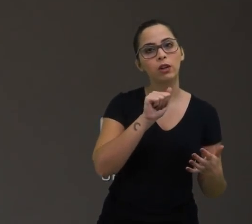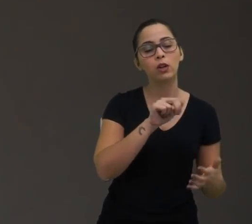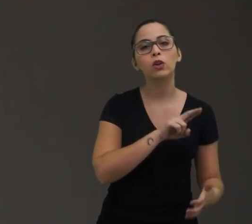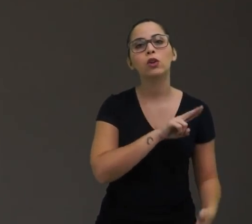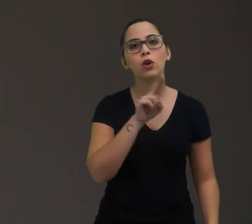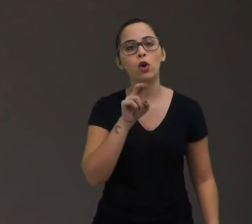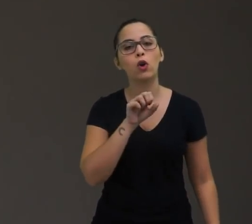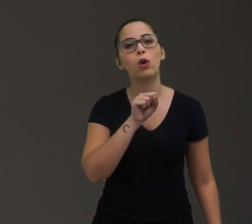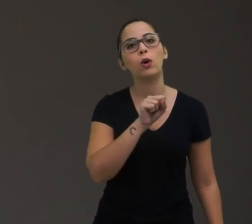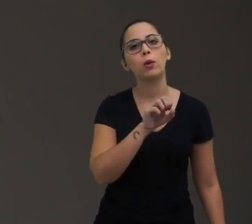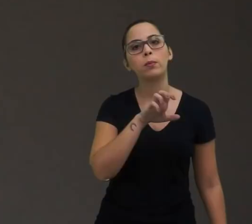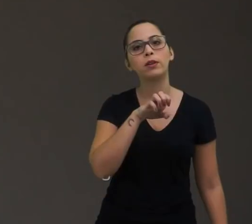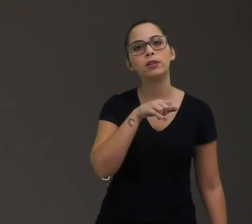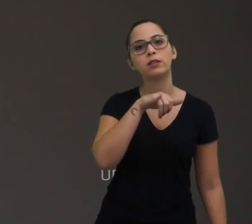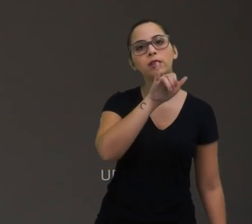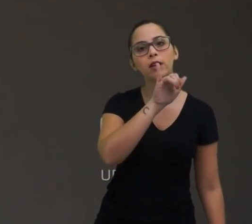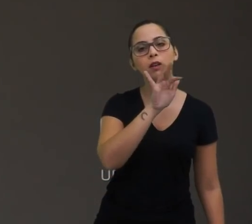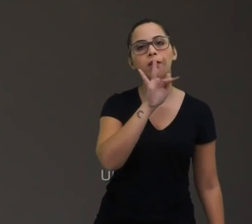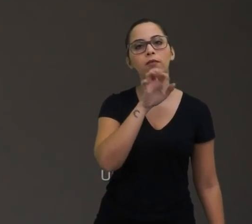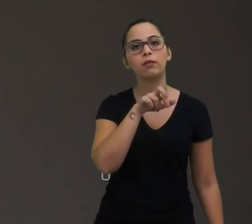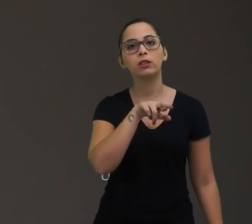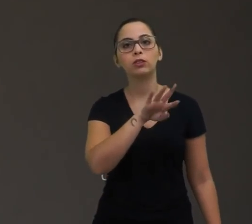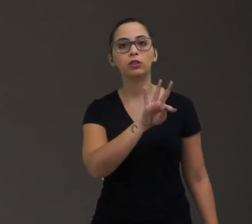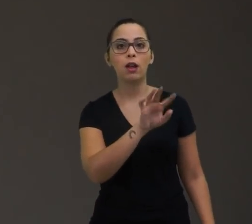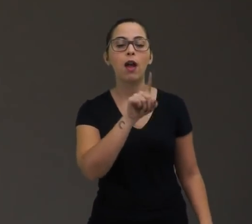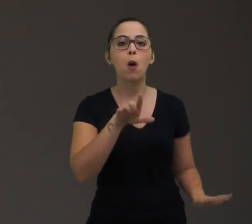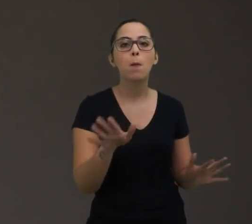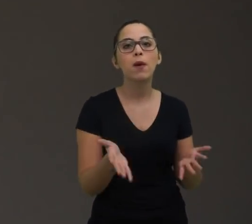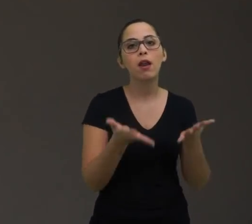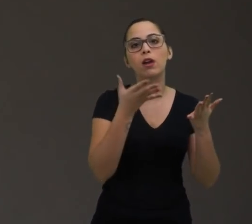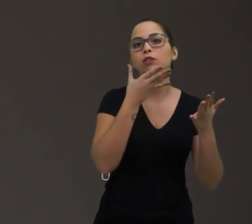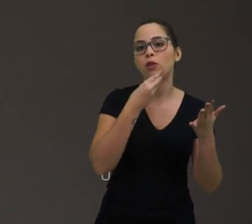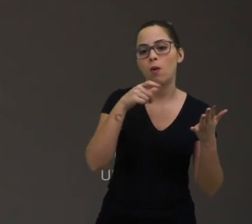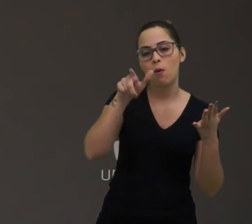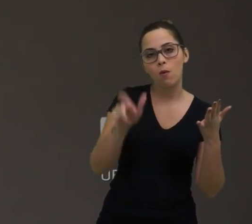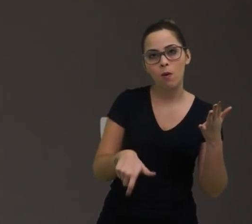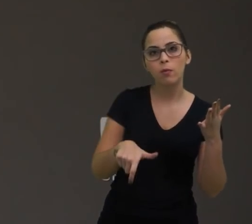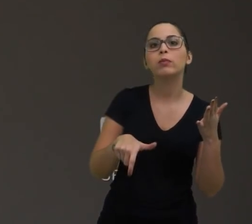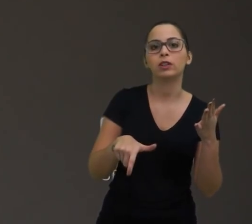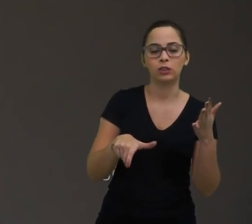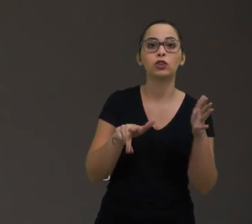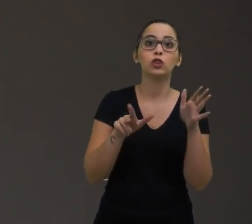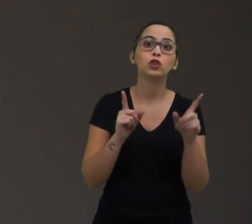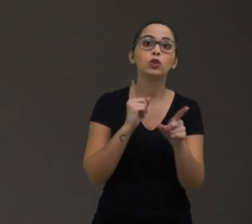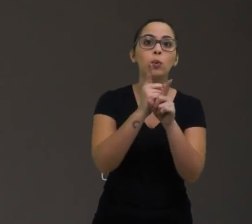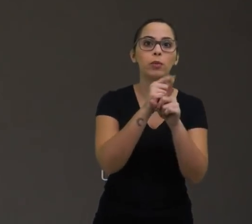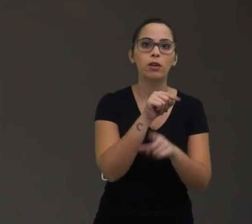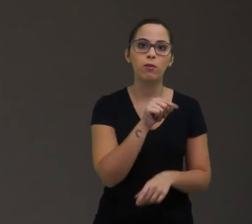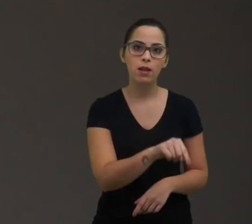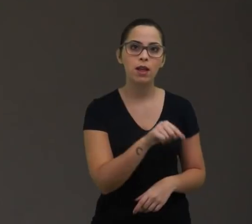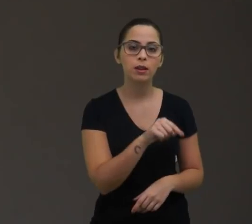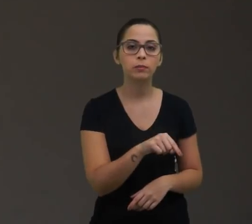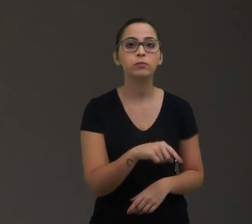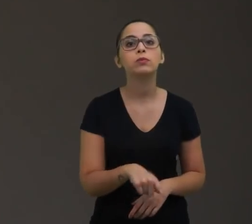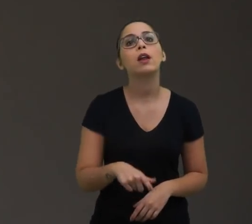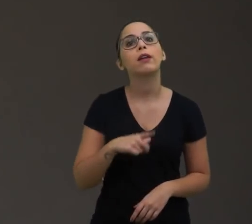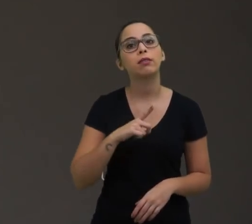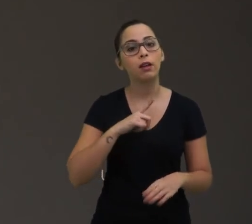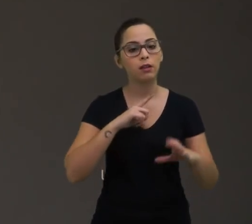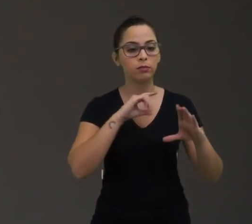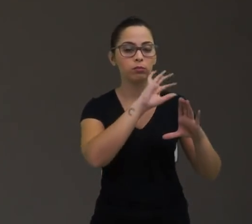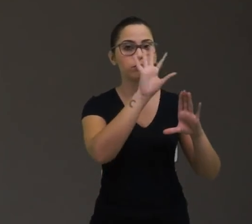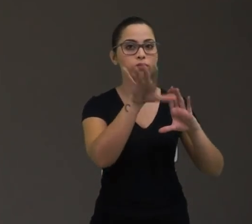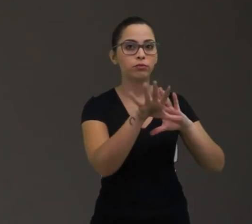o restante da galáxia, mas ele não chega a ofuscar, tá? Dá para ver aqui que tem um aumento muito grande de brilho aqui,